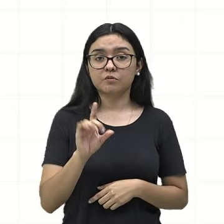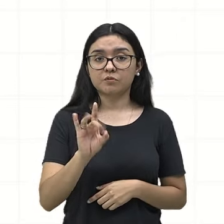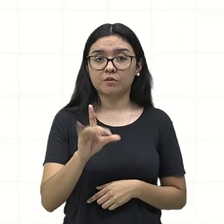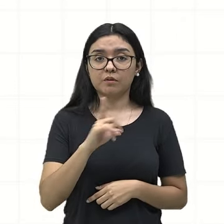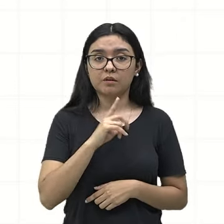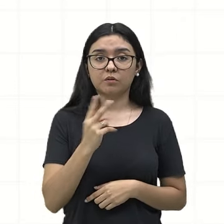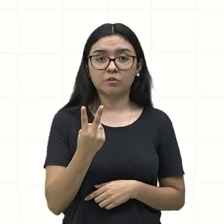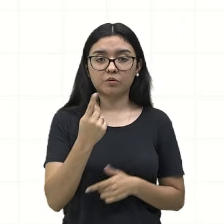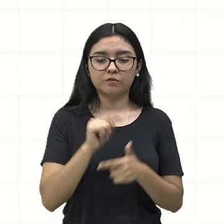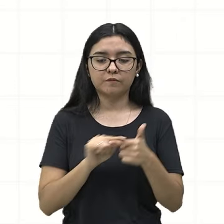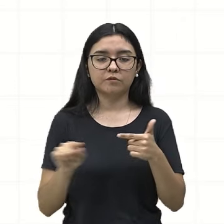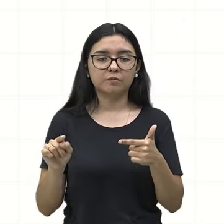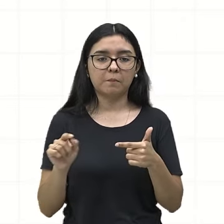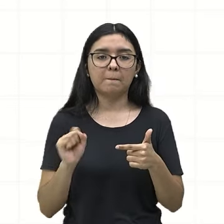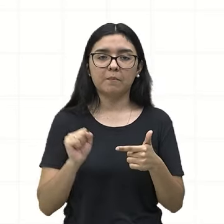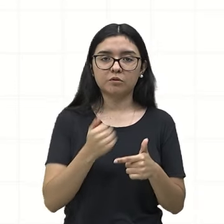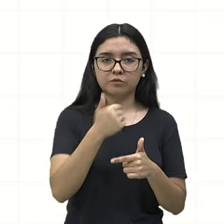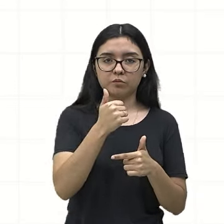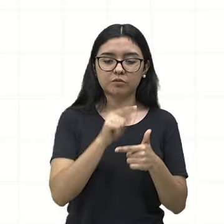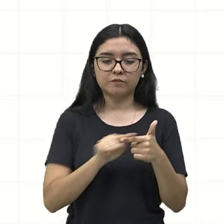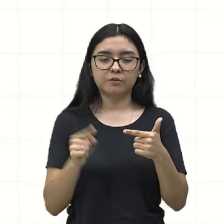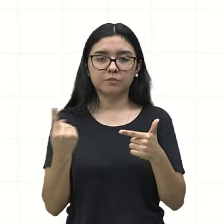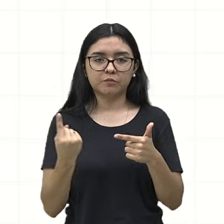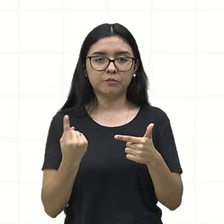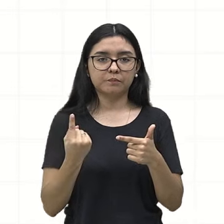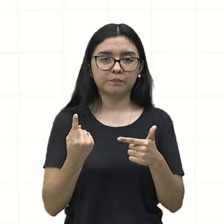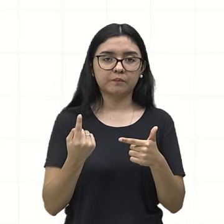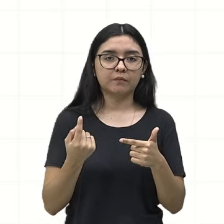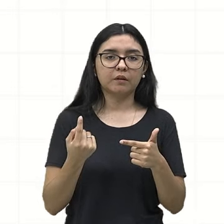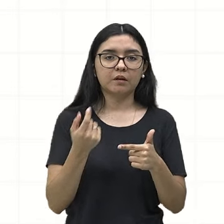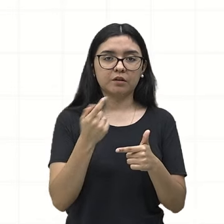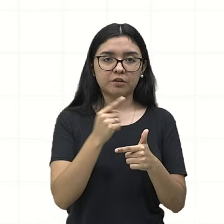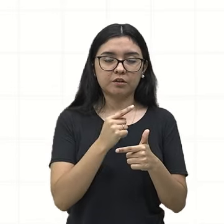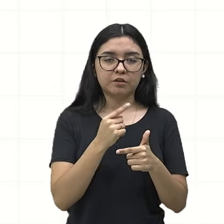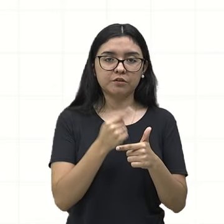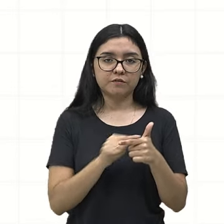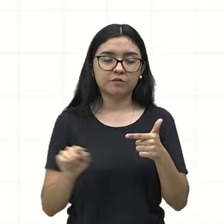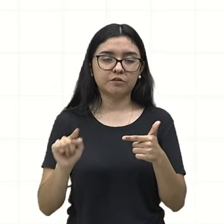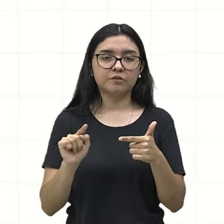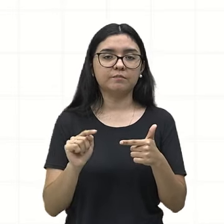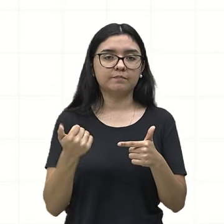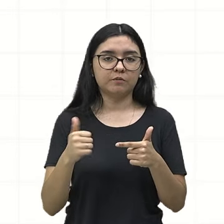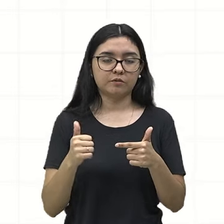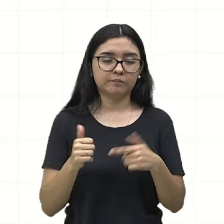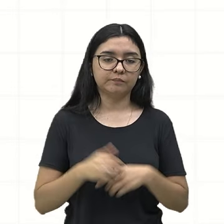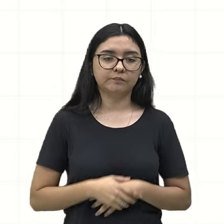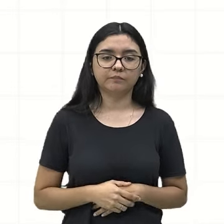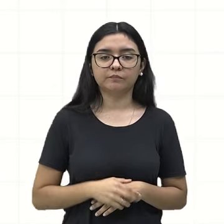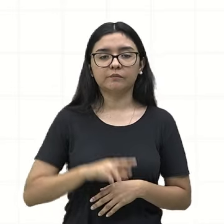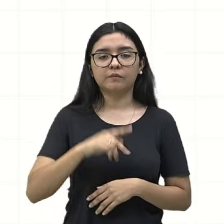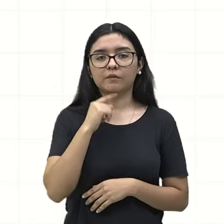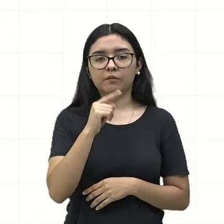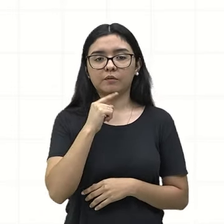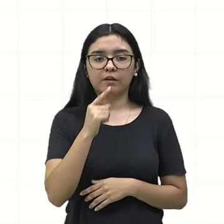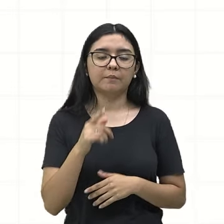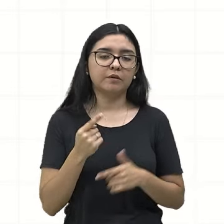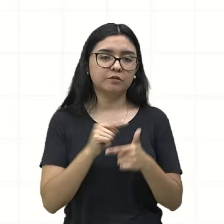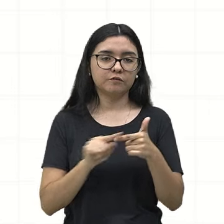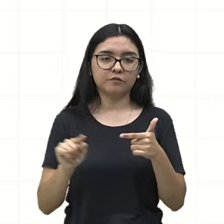divisores. Posso dividir o 11 por 1 e pelo próprio 11. Tudo bem? Não dá para dividir o número